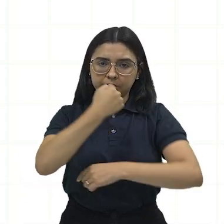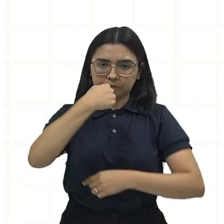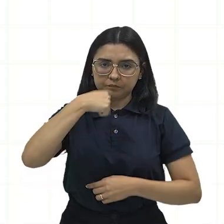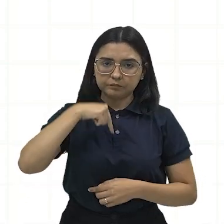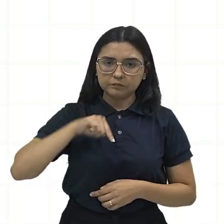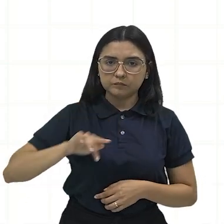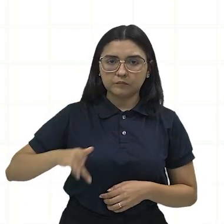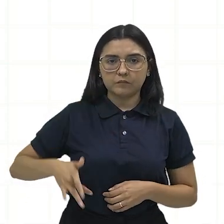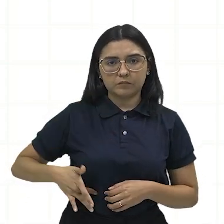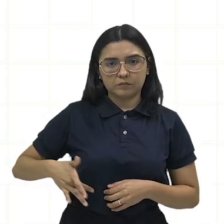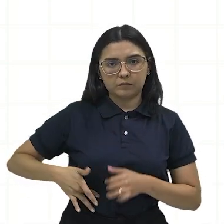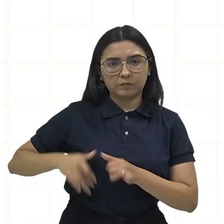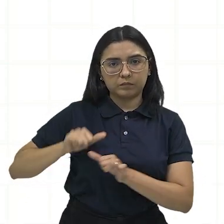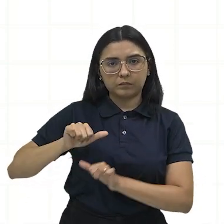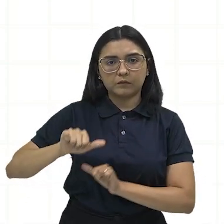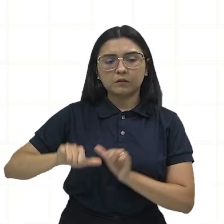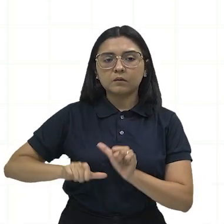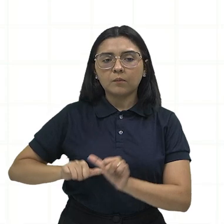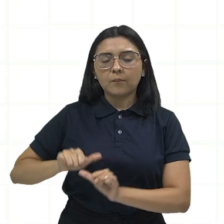forma